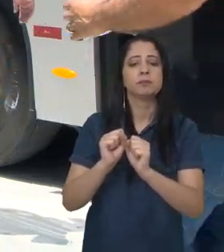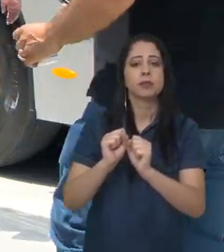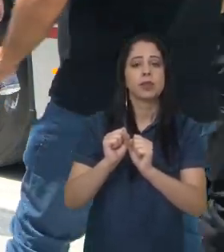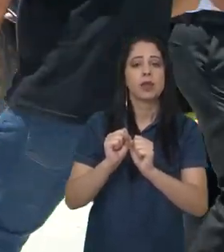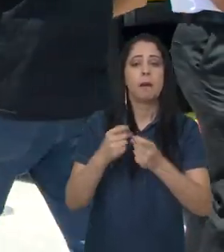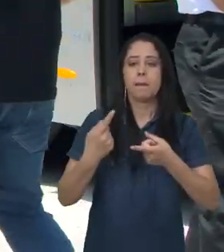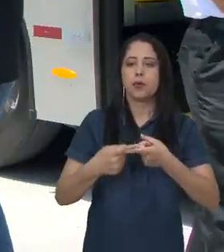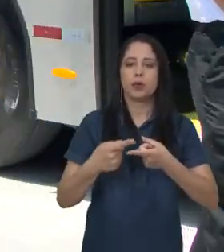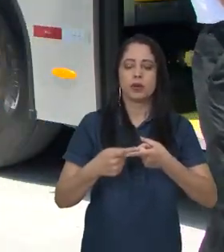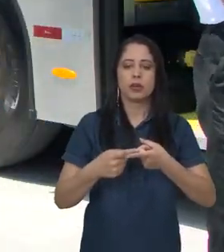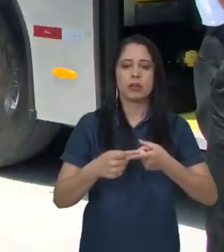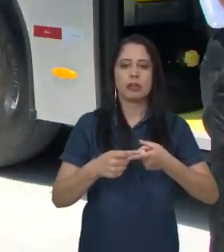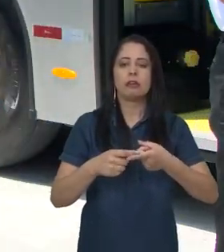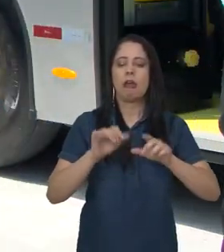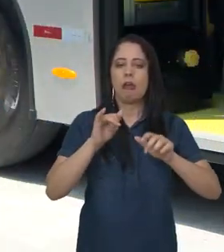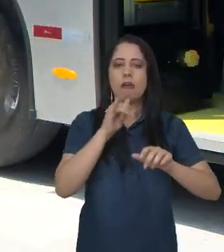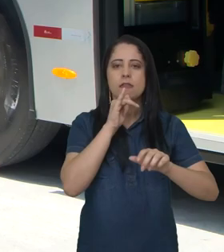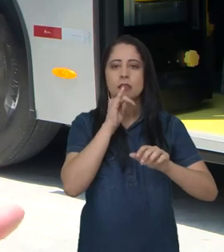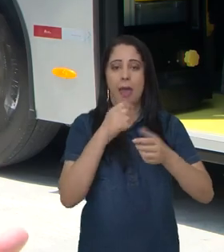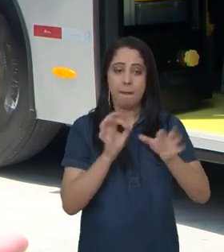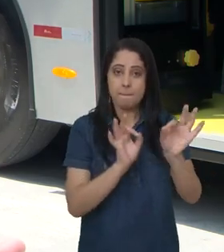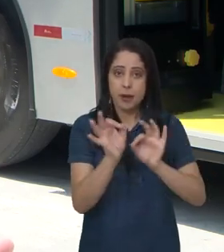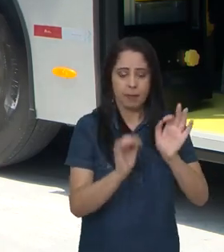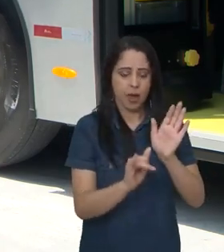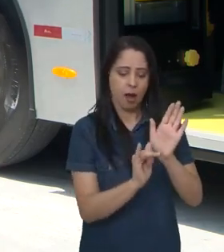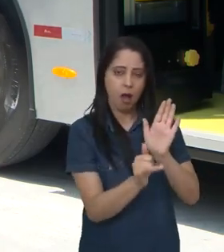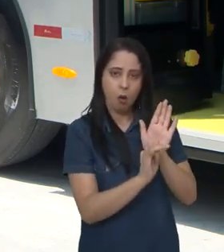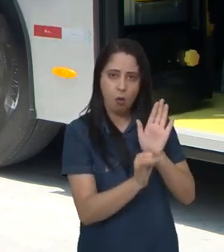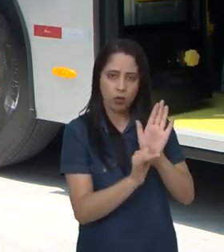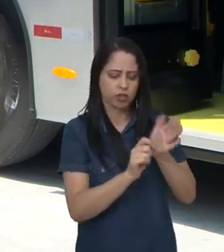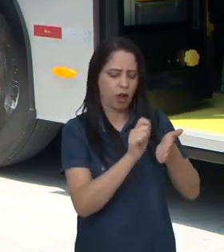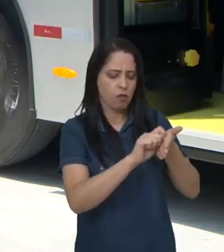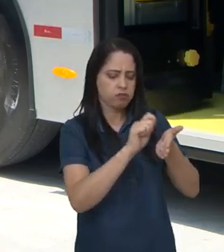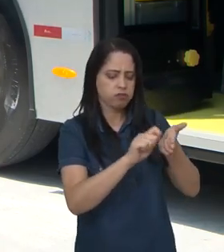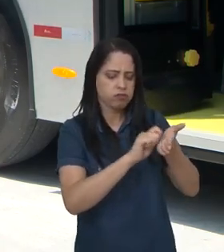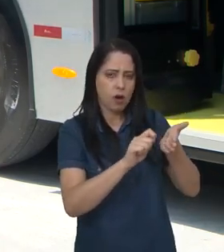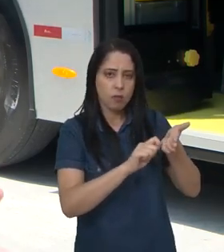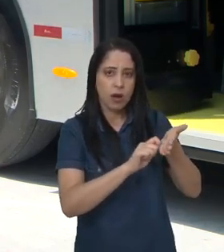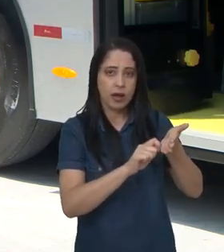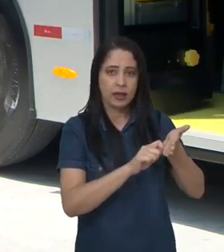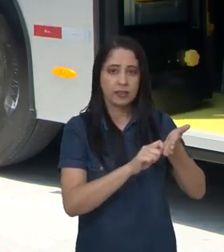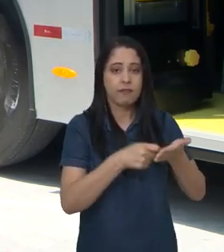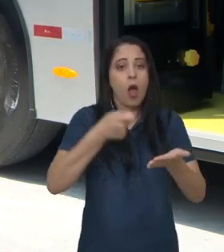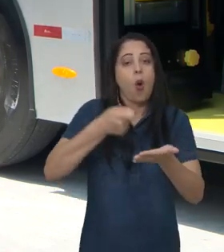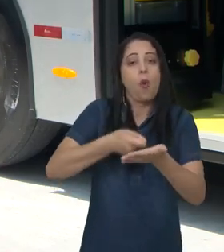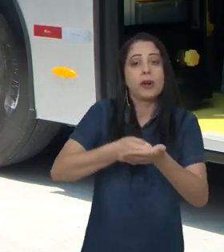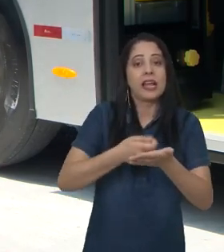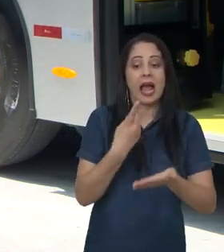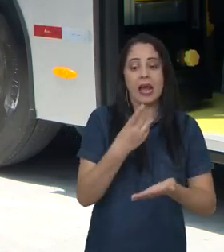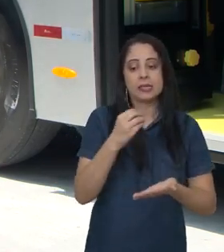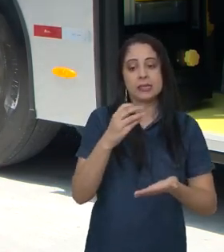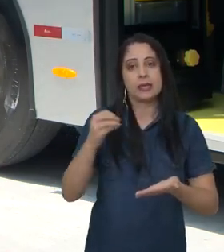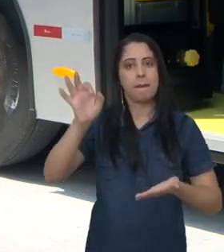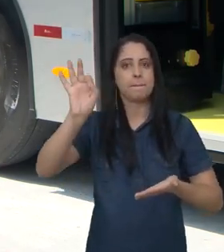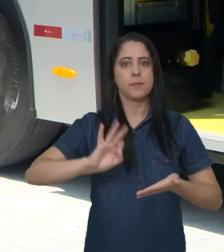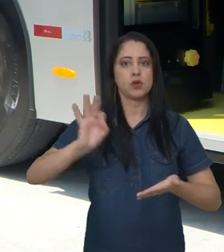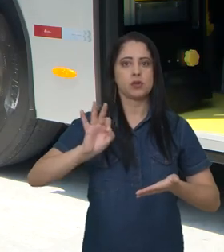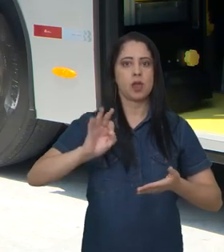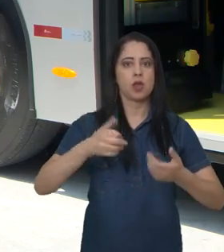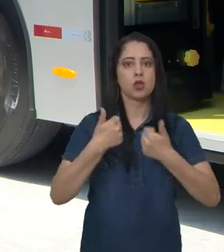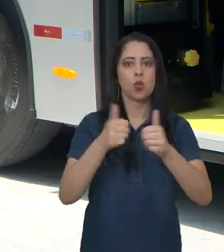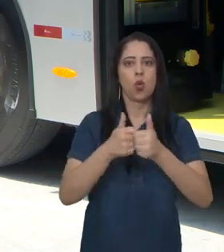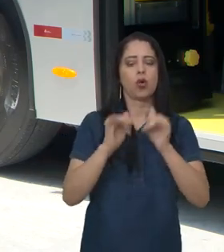para ajudar até na formalização do edital né que vai ser que vai exigir que seja a frota 100% elétrica